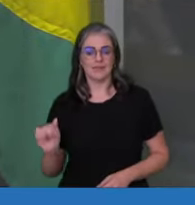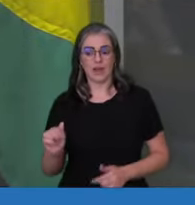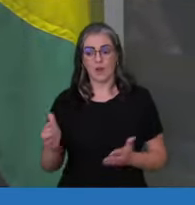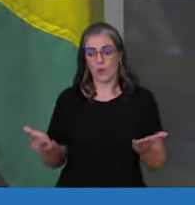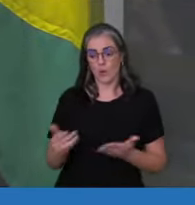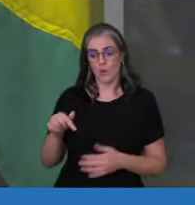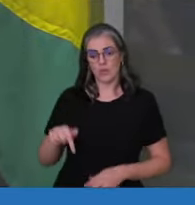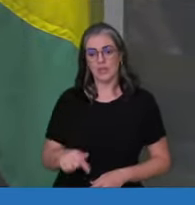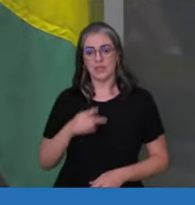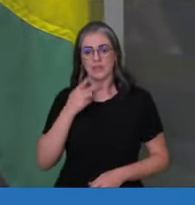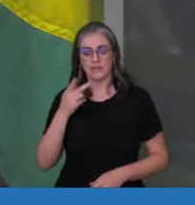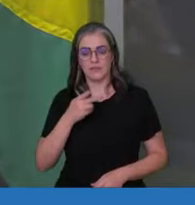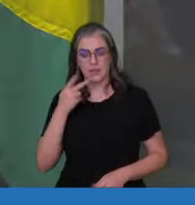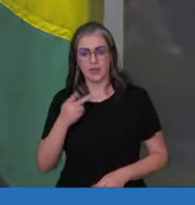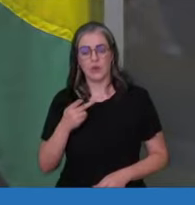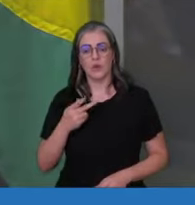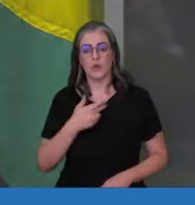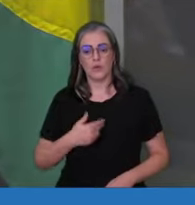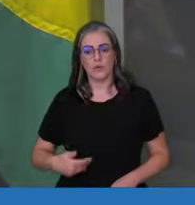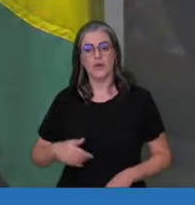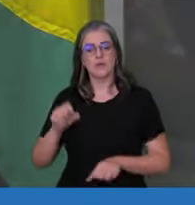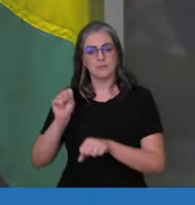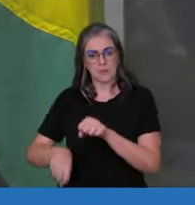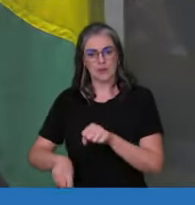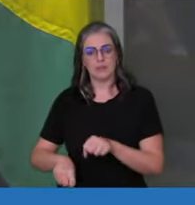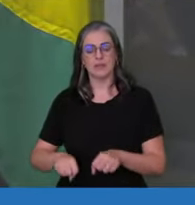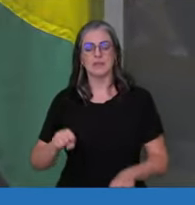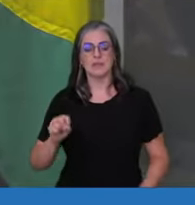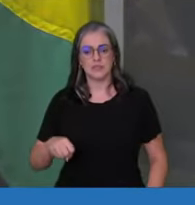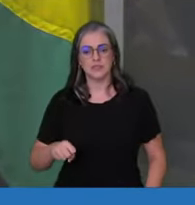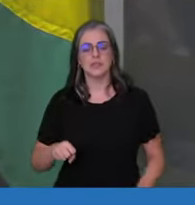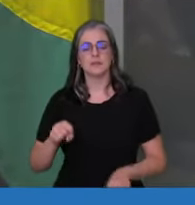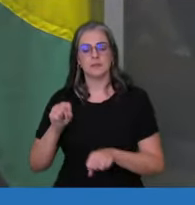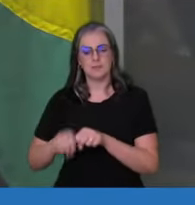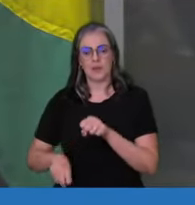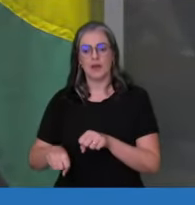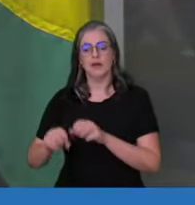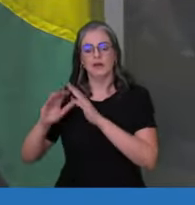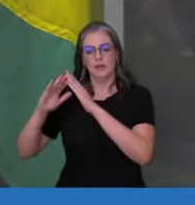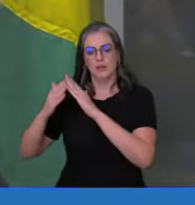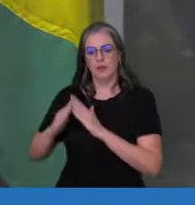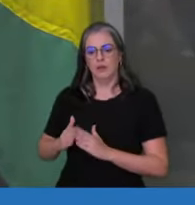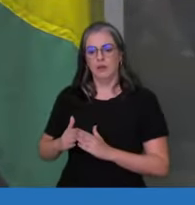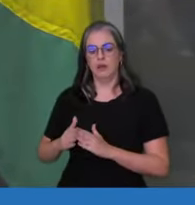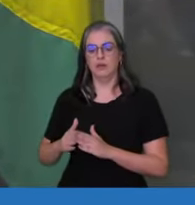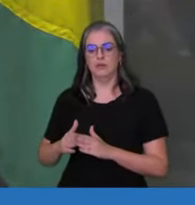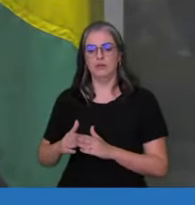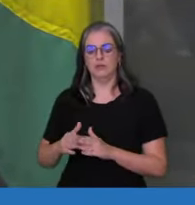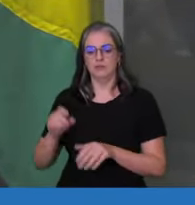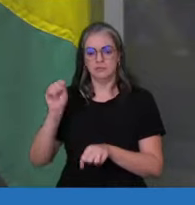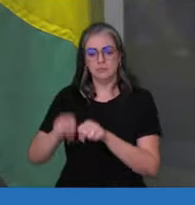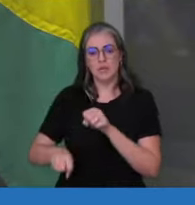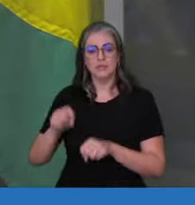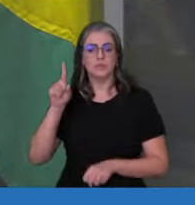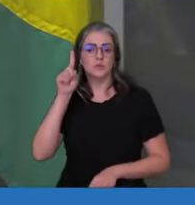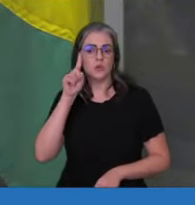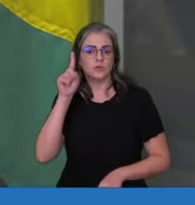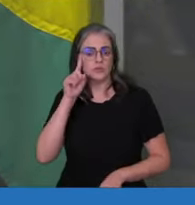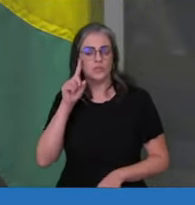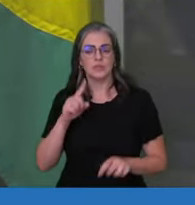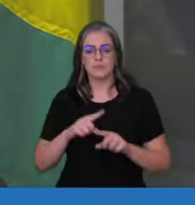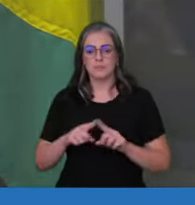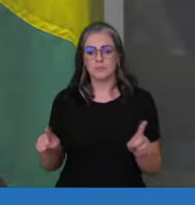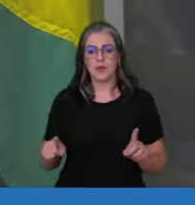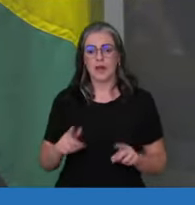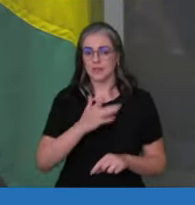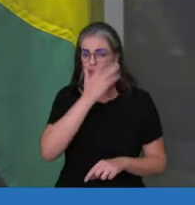o Estado mata. E esse Estado que mata na periferia e na favela, mata todo dia. Mas o Estado que matou